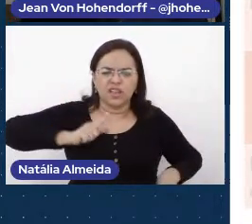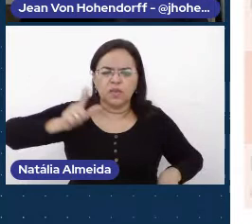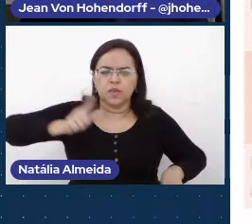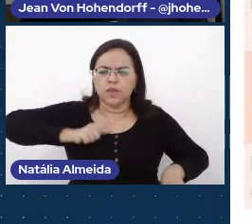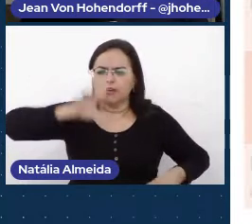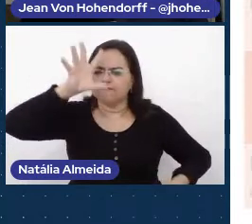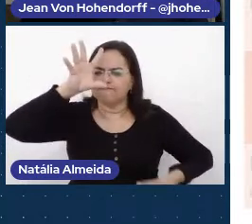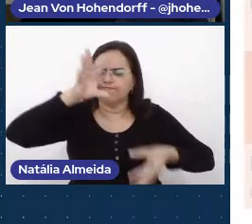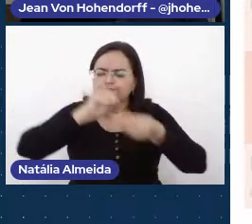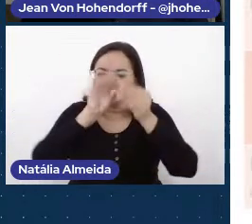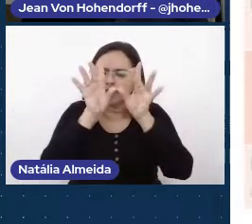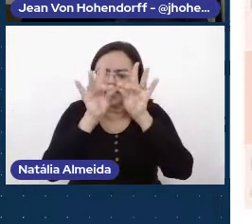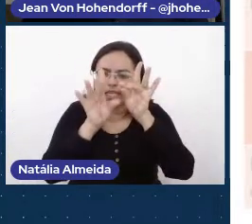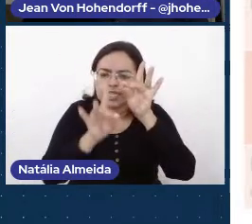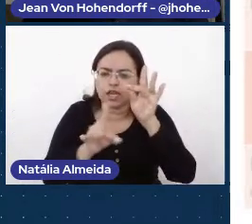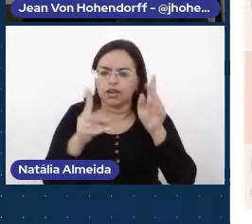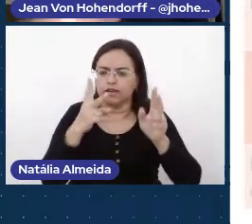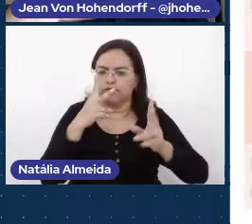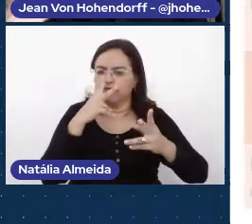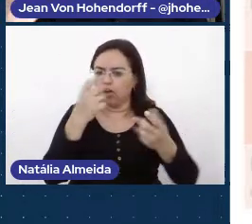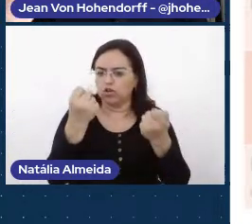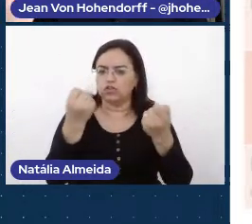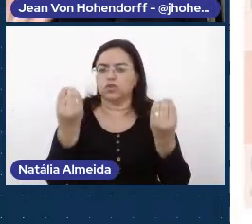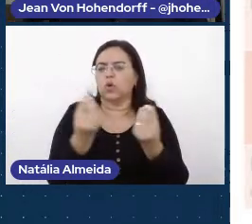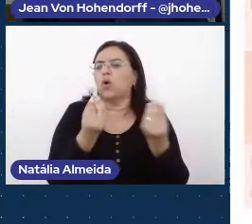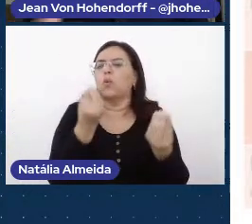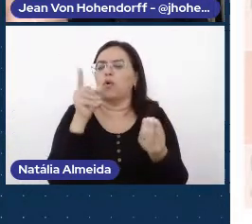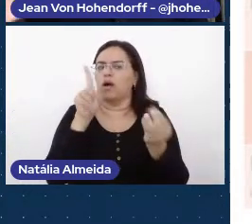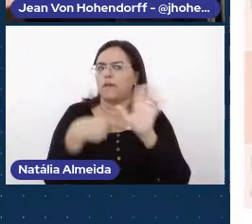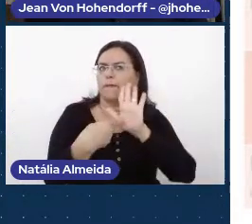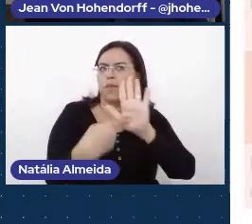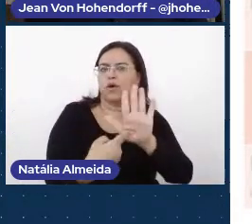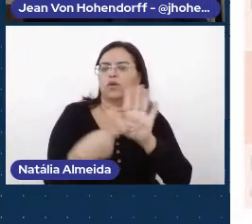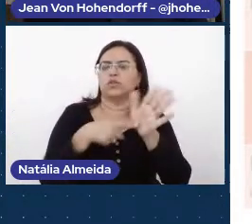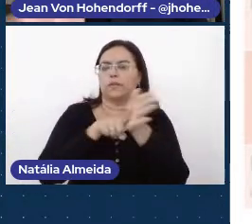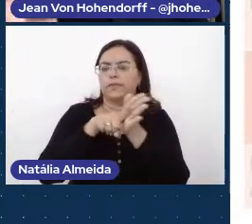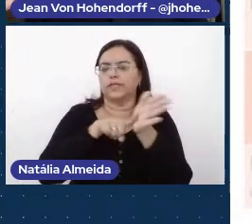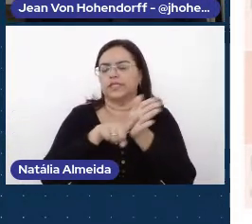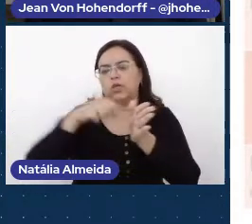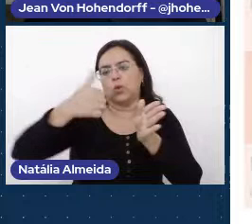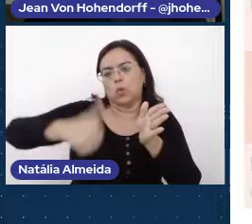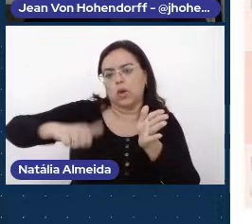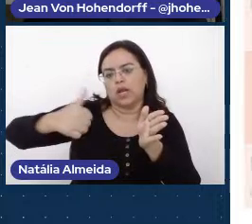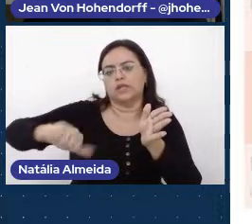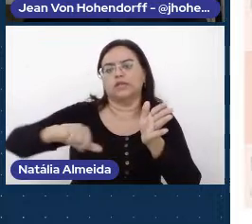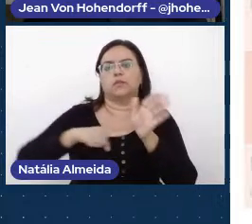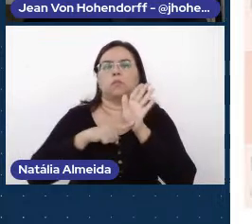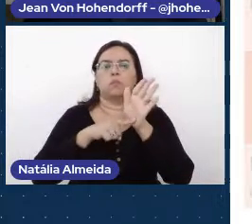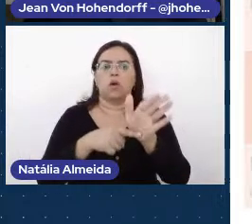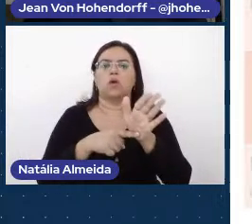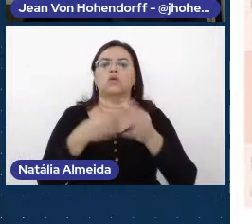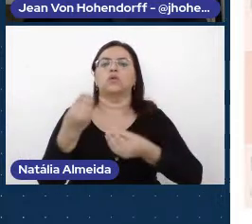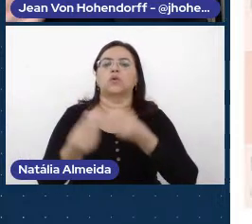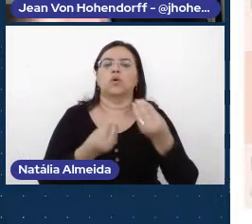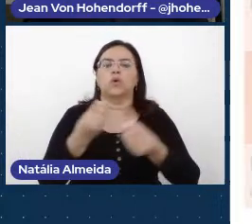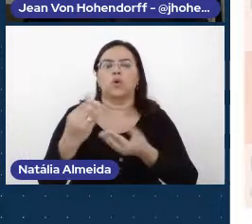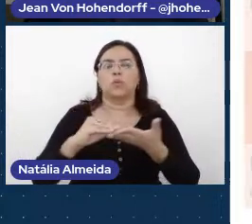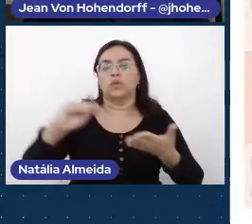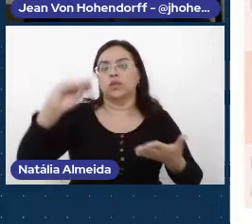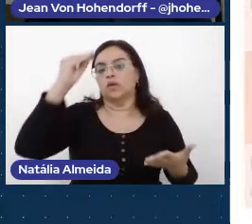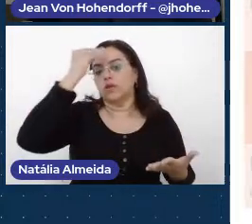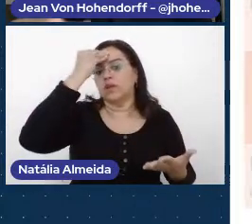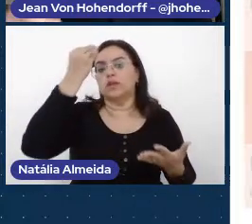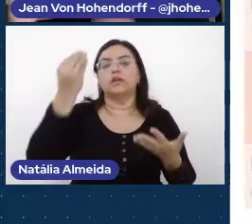ele indica que se trata de uma pesquisa qualitativa, se ele traz o delineamento, se é uma etnografia, uma teoria fundamentada nos dados,